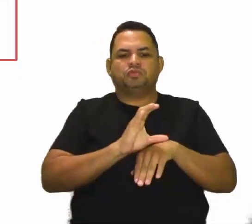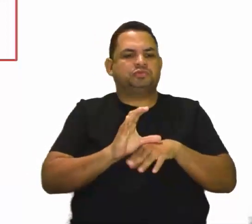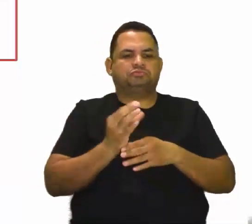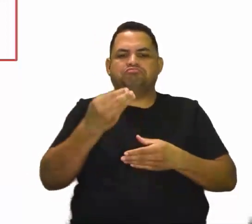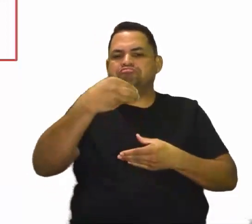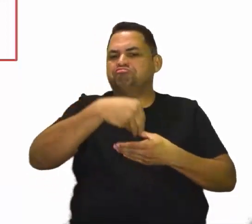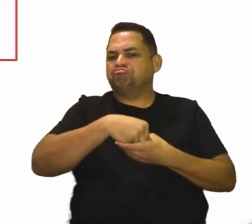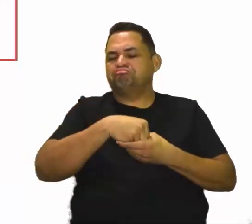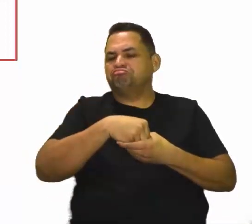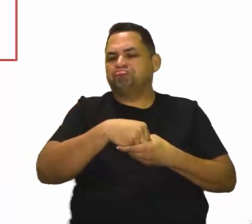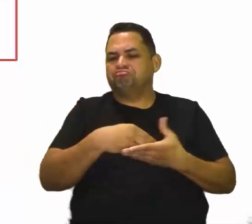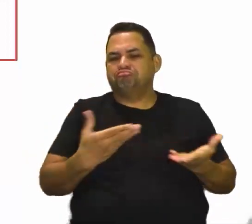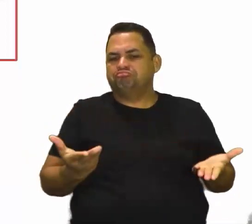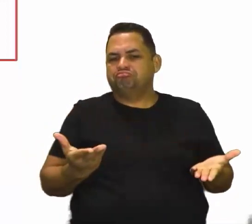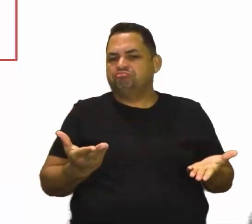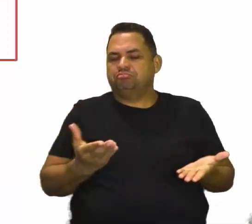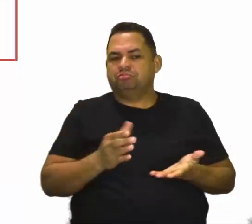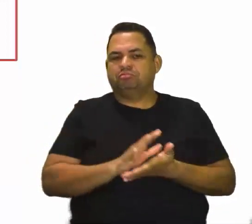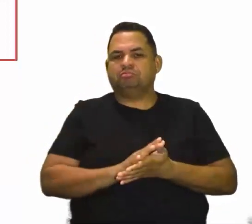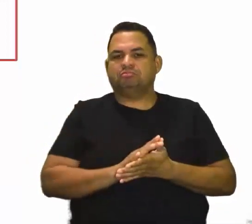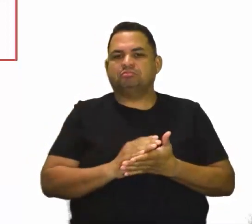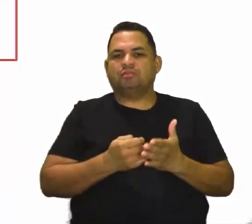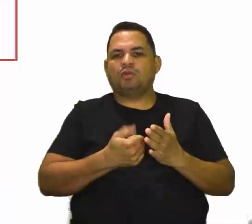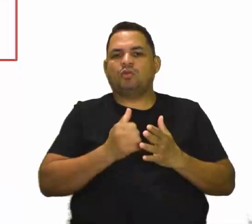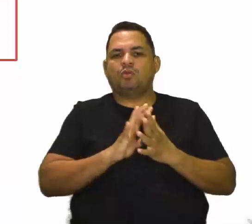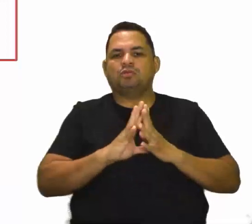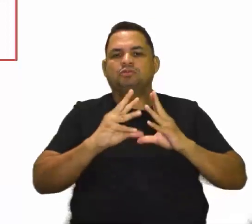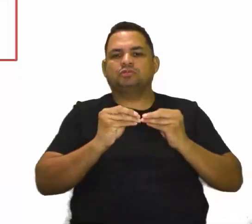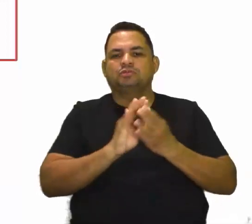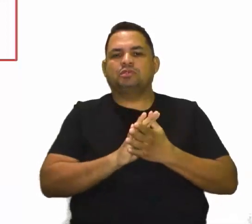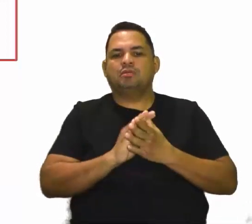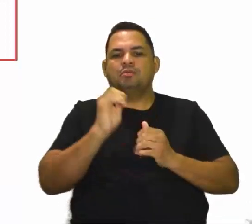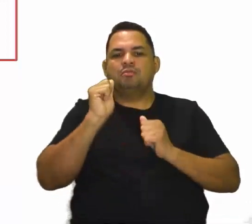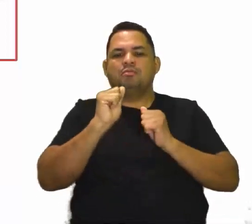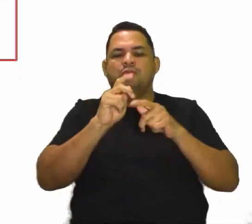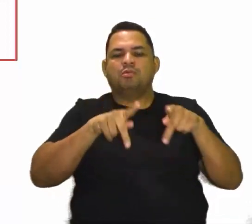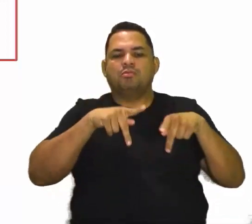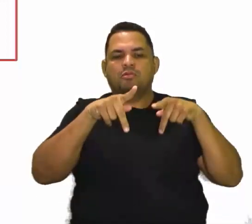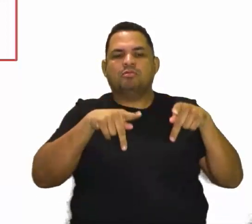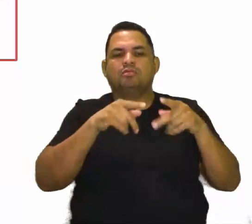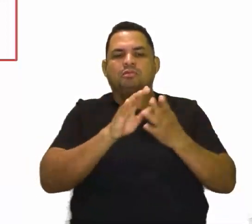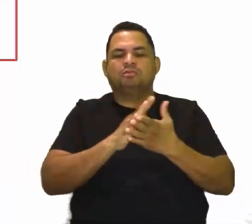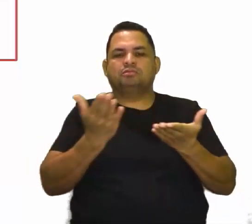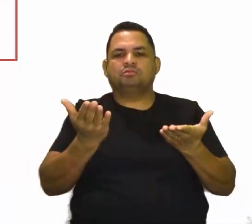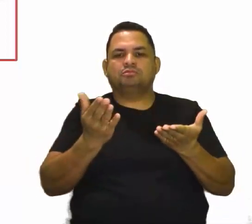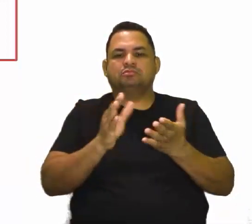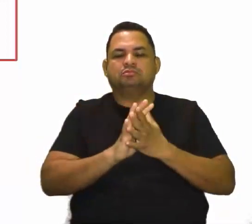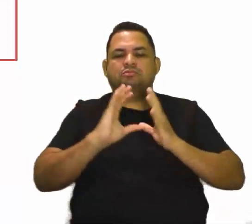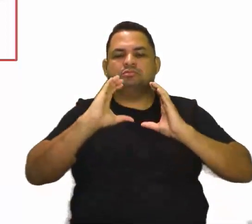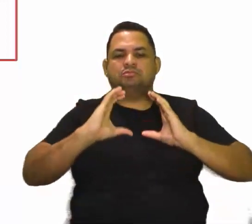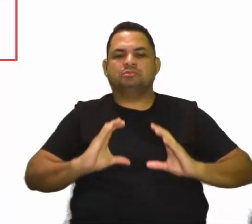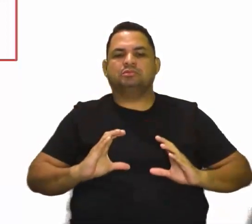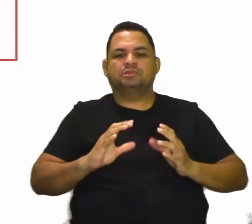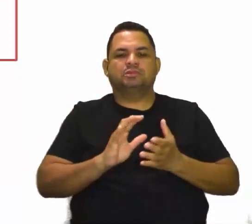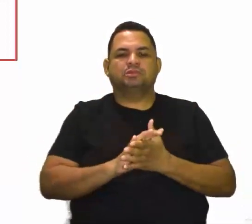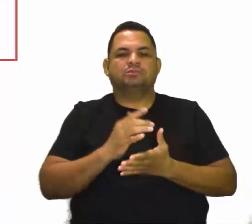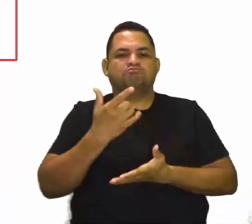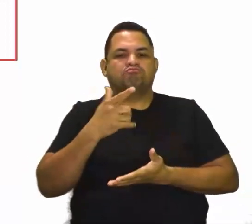mundo. A maioria quase absoluta da população brasileira era composta pelos chamados cidadãos